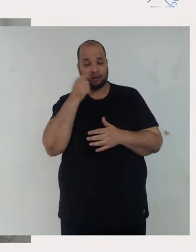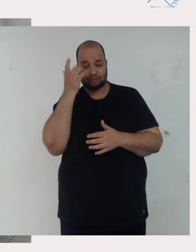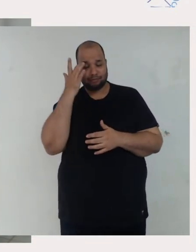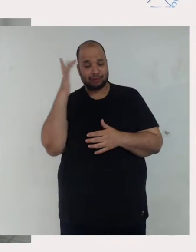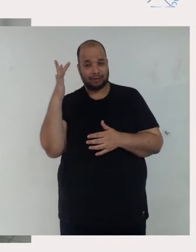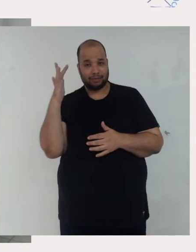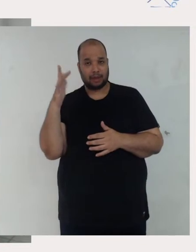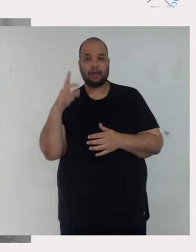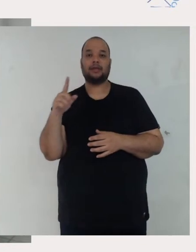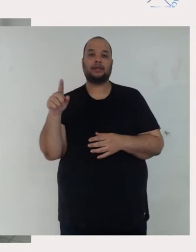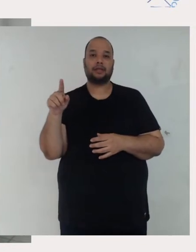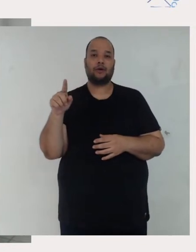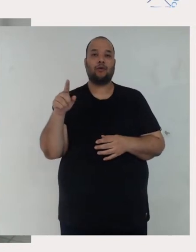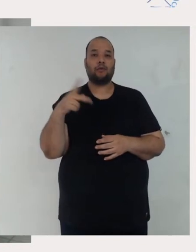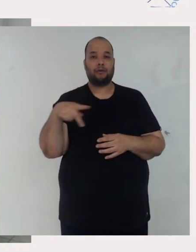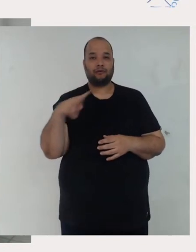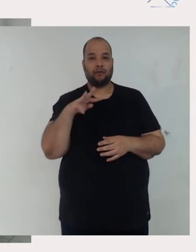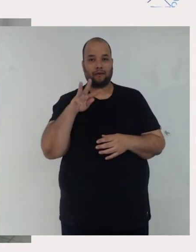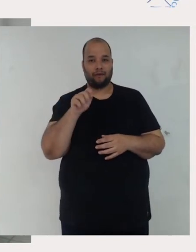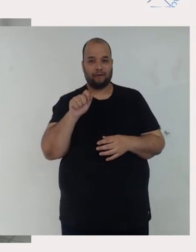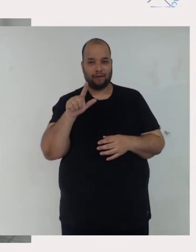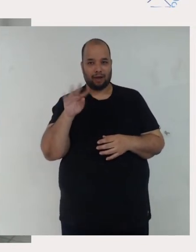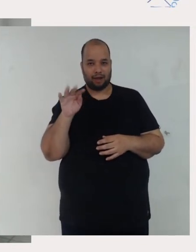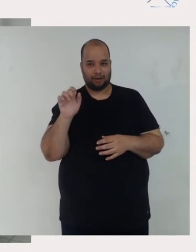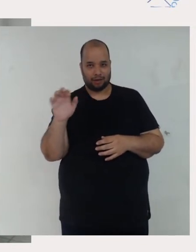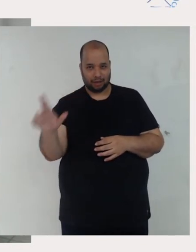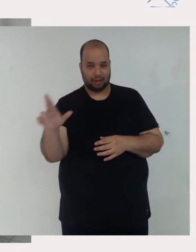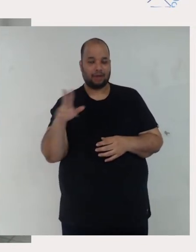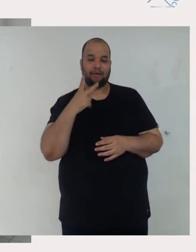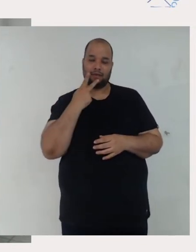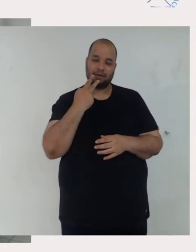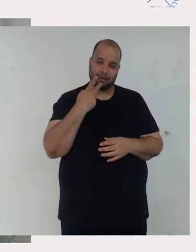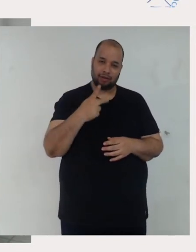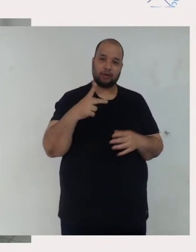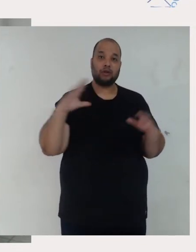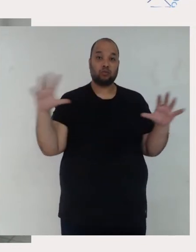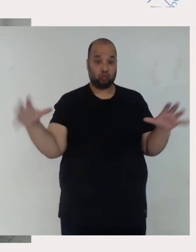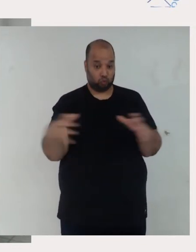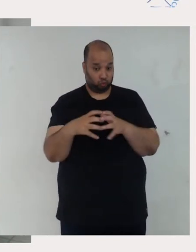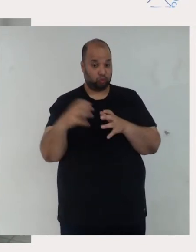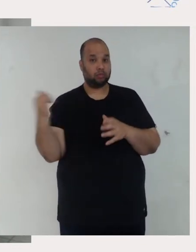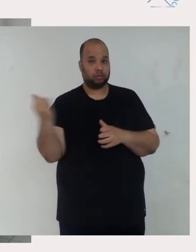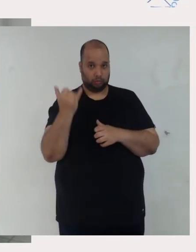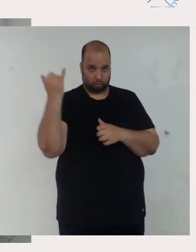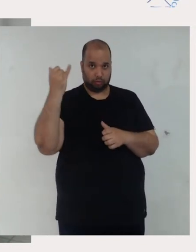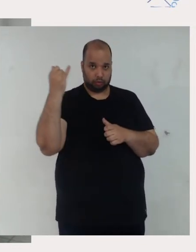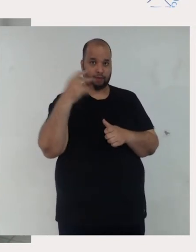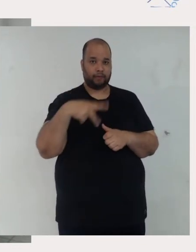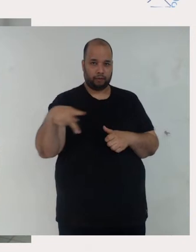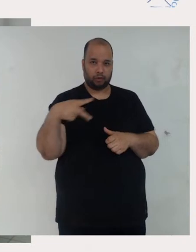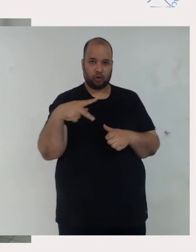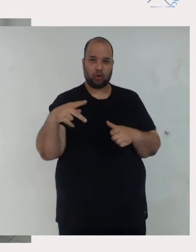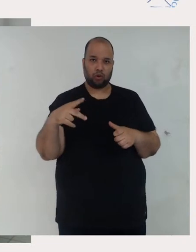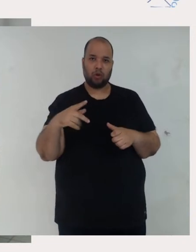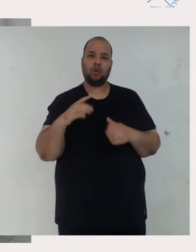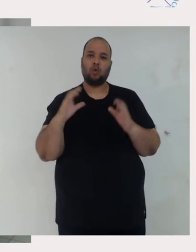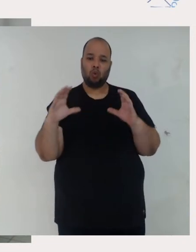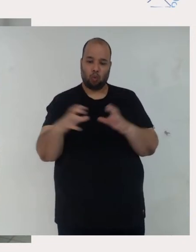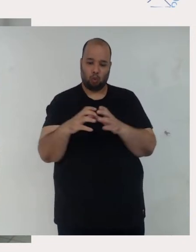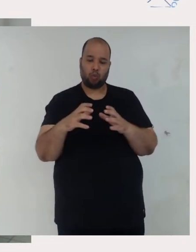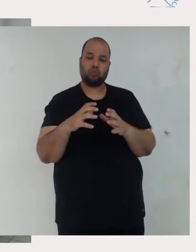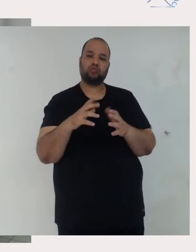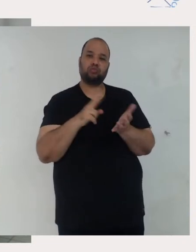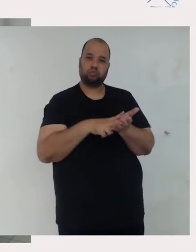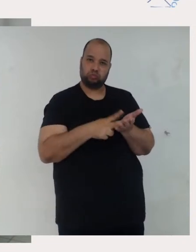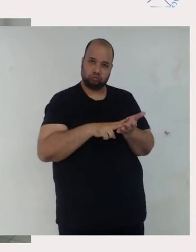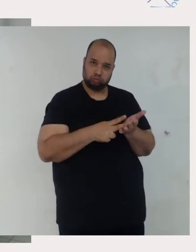E o Walter me disse, olha, aqui nós temos um grupo importante de professores, né, que era o núcleo de tradução, né,